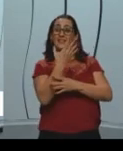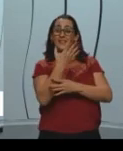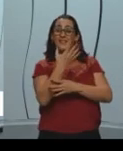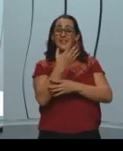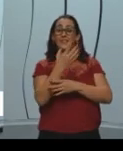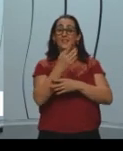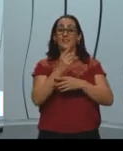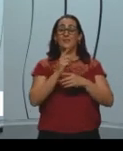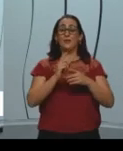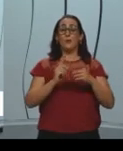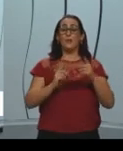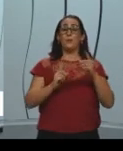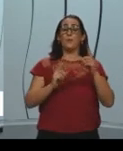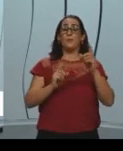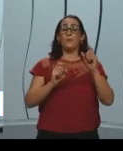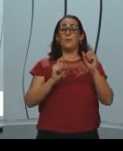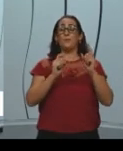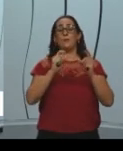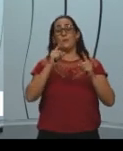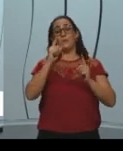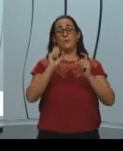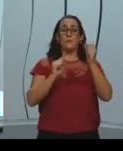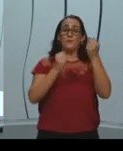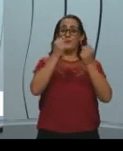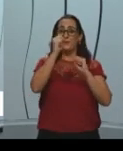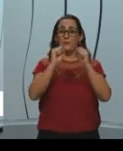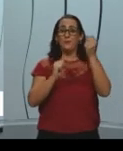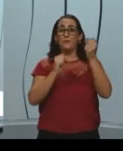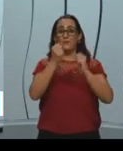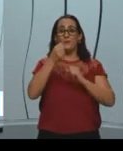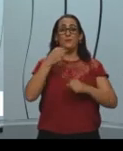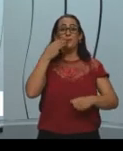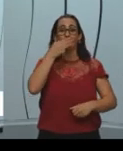indústria açucareira aqui no país.